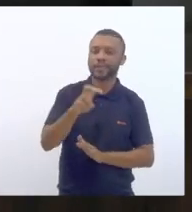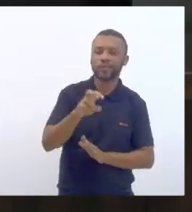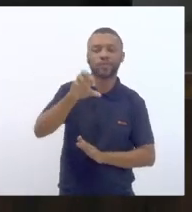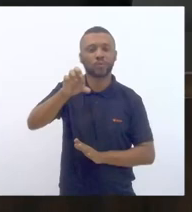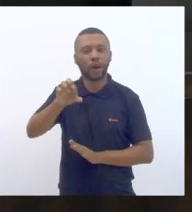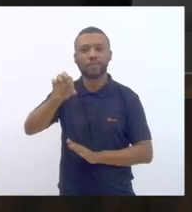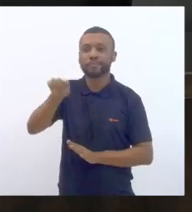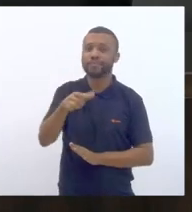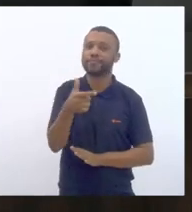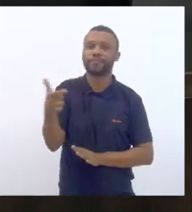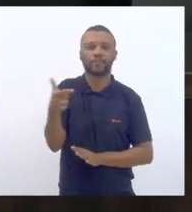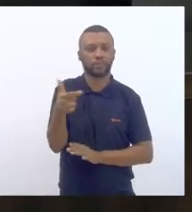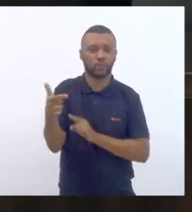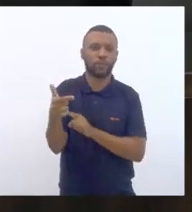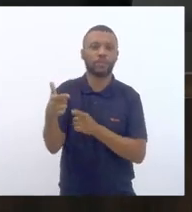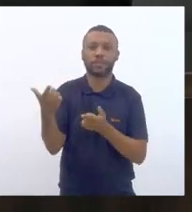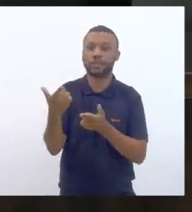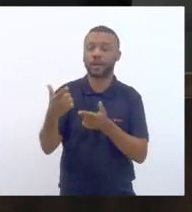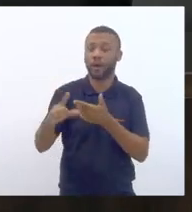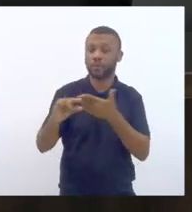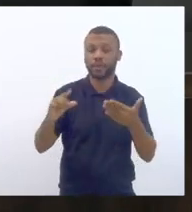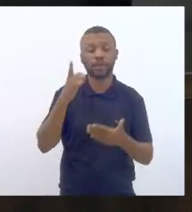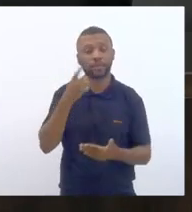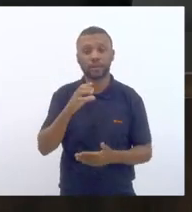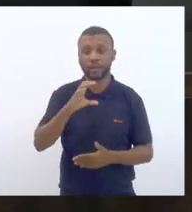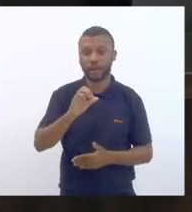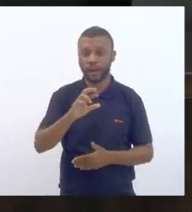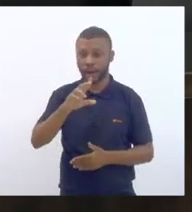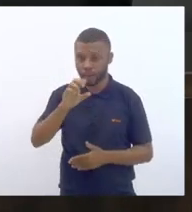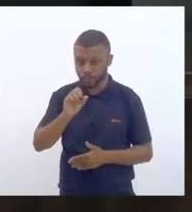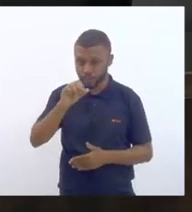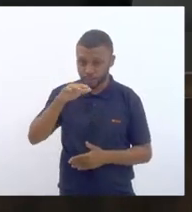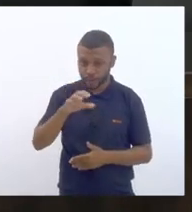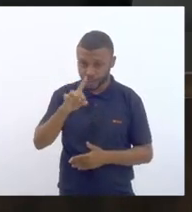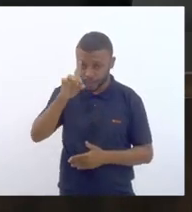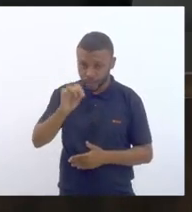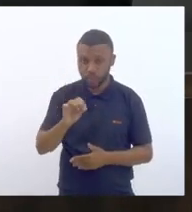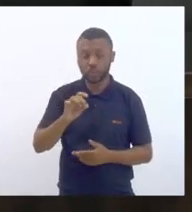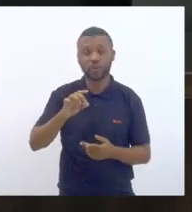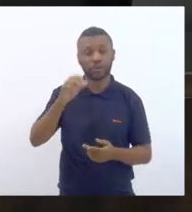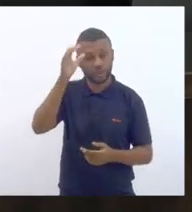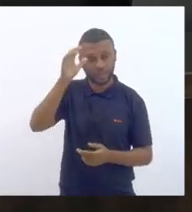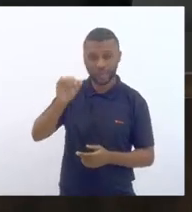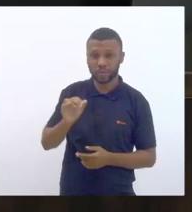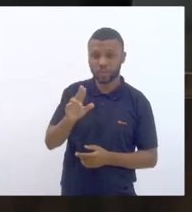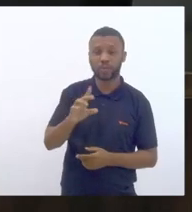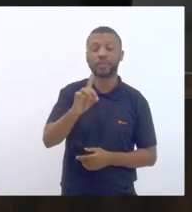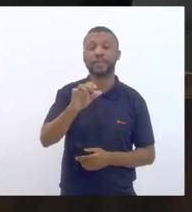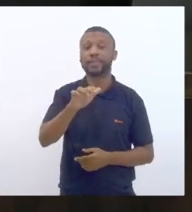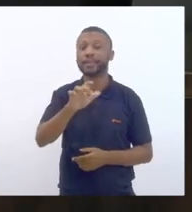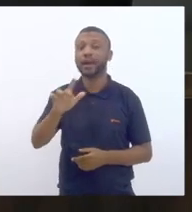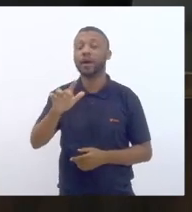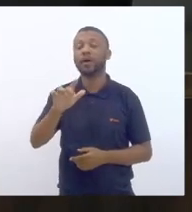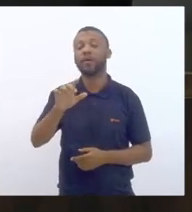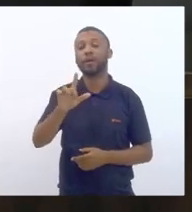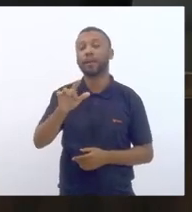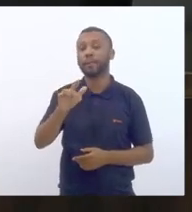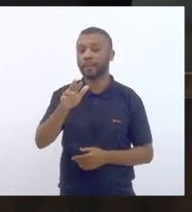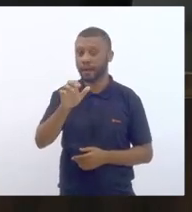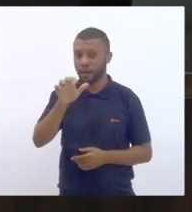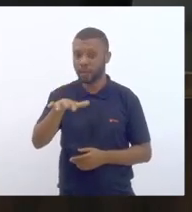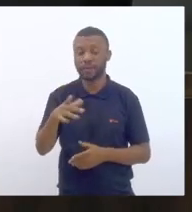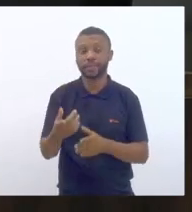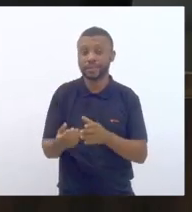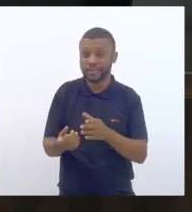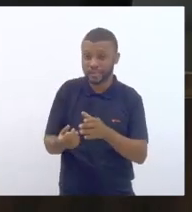54559 de 22, de autoria dos deputados Carlos Macedo, Tiaju e Daniel Librelon, que fica autorizada a criação da Subsecretaria Estadual de Prevenção